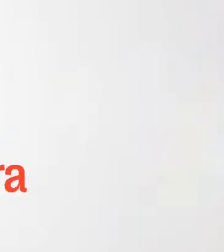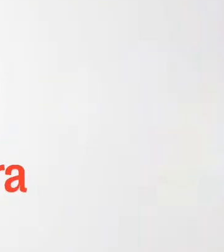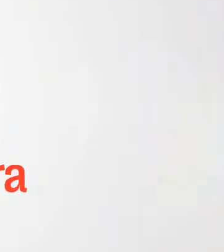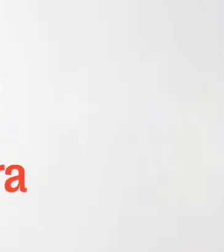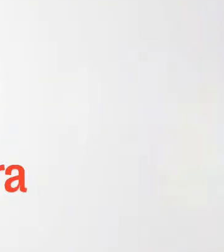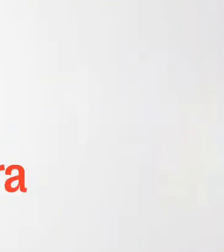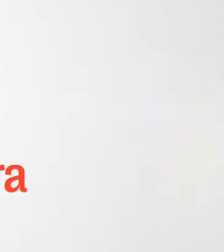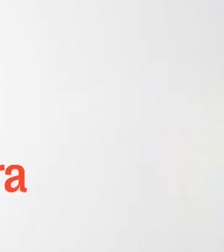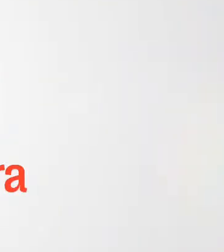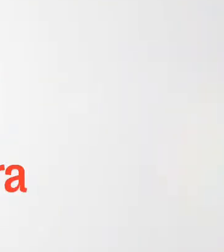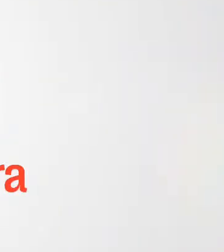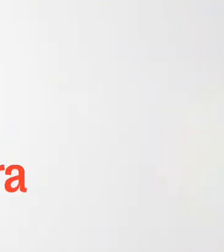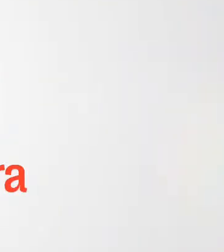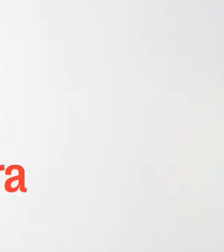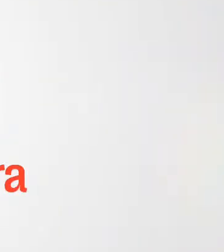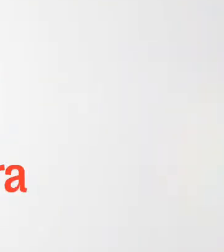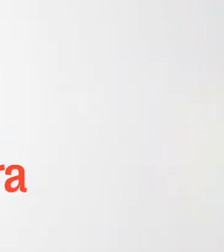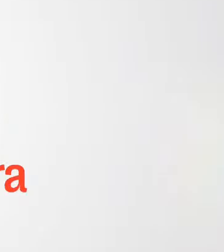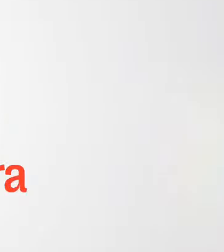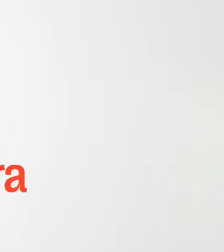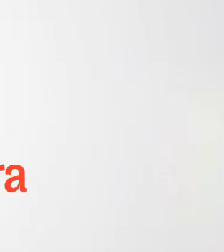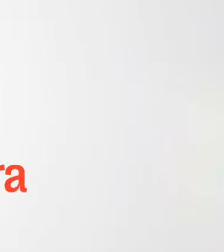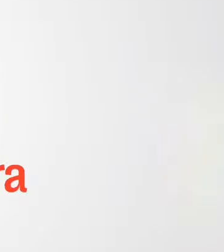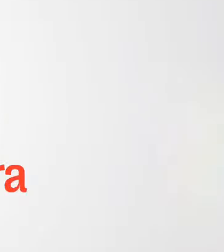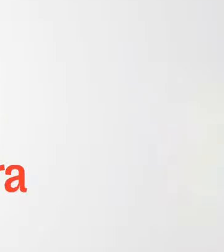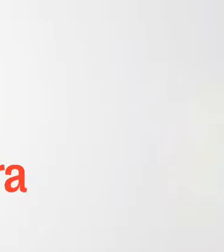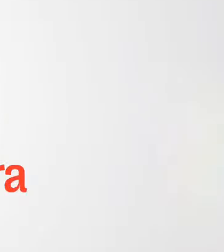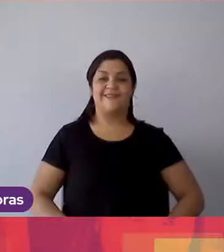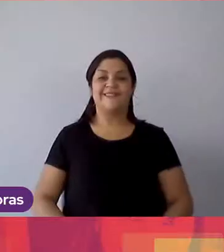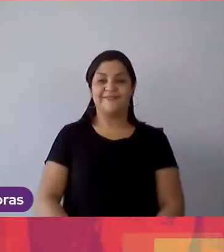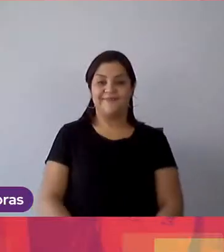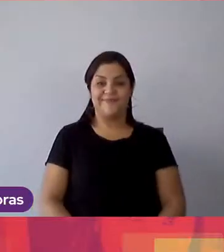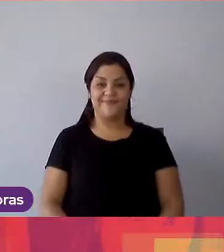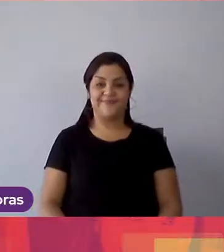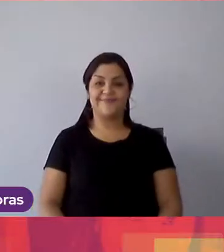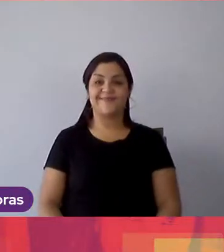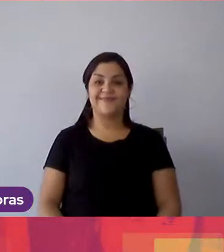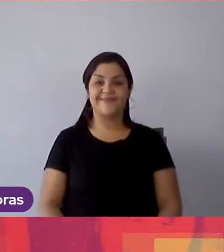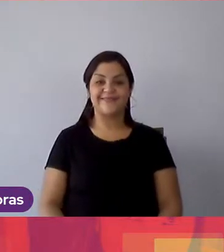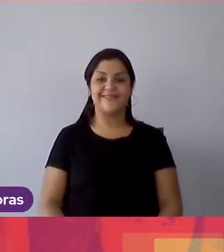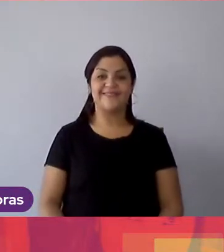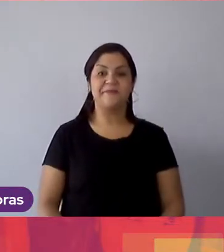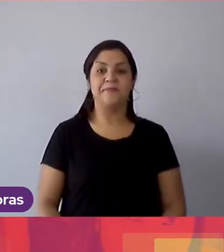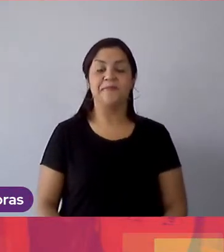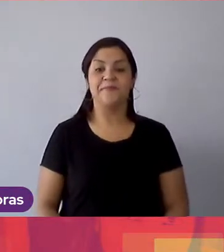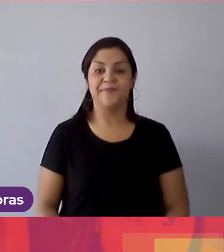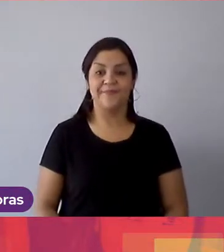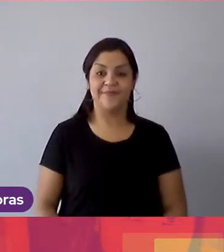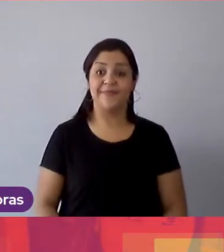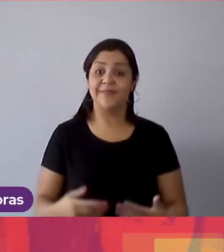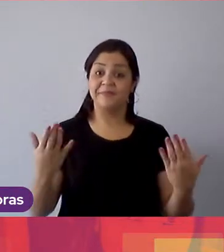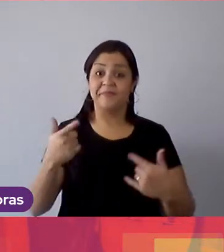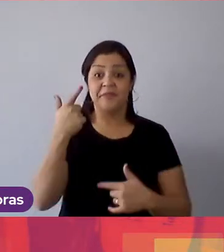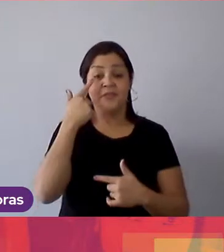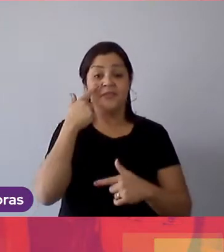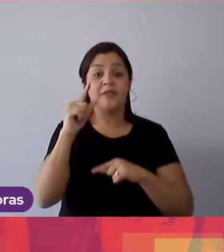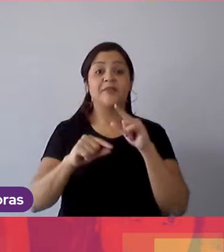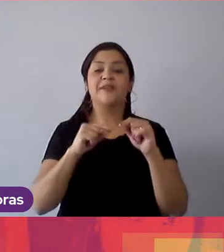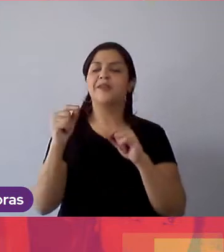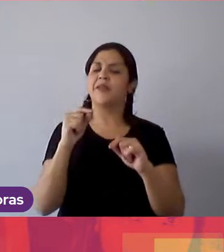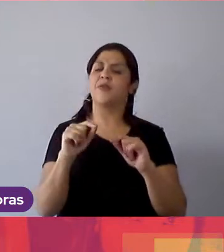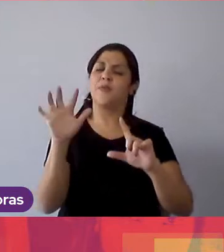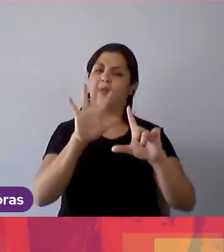computador sia-detalentes.com.br barra clique carreira. Como puderam ver, o clique está imperdível.